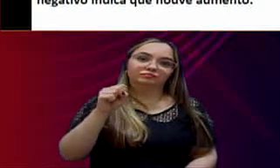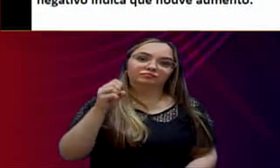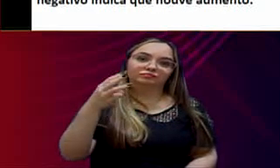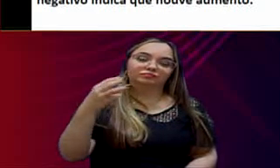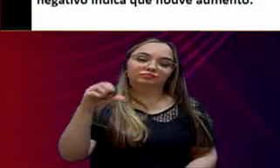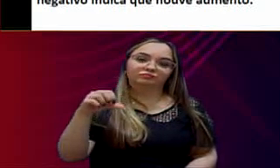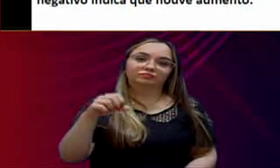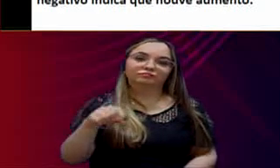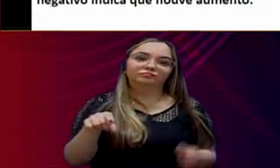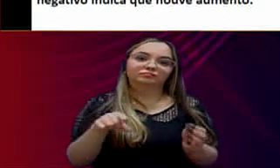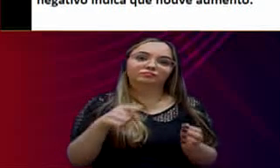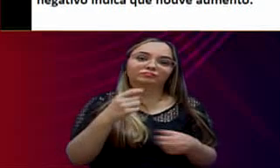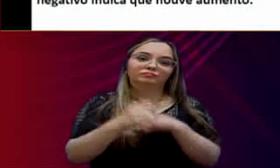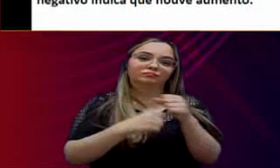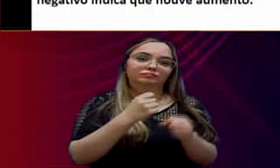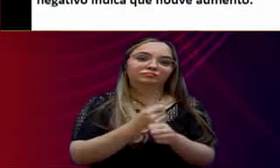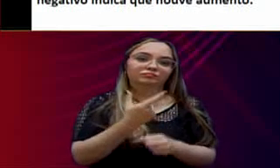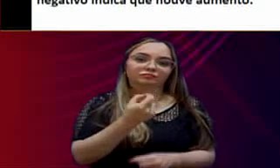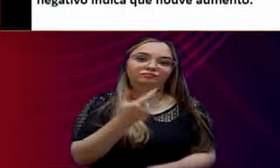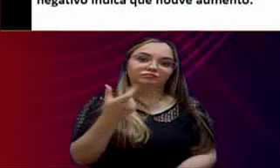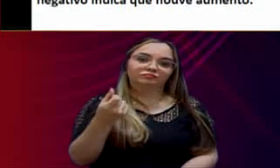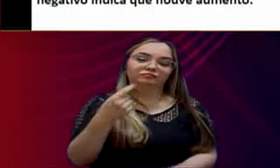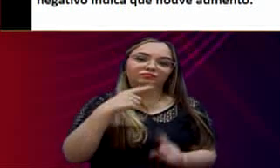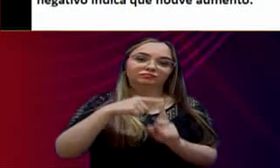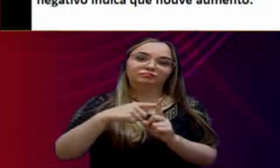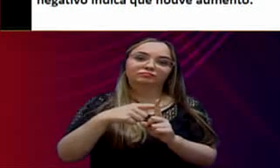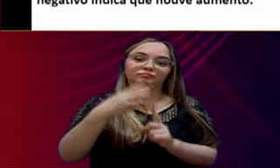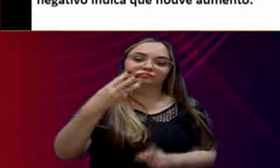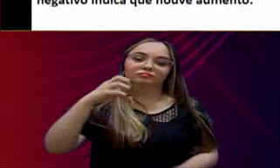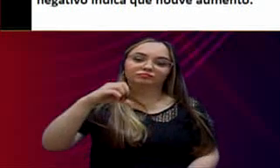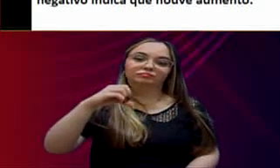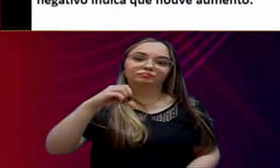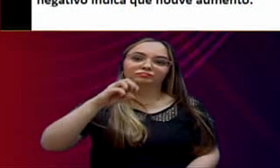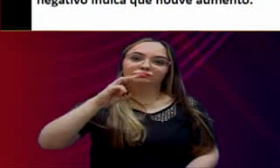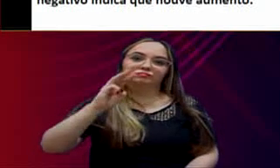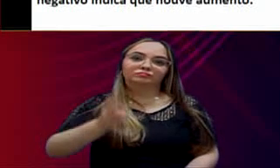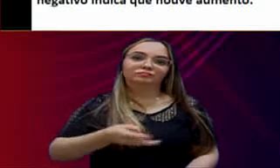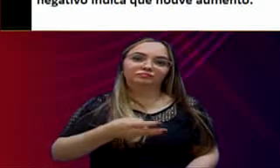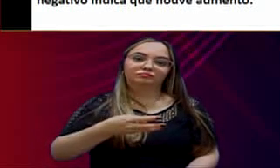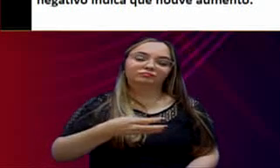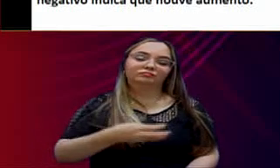e em 26 mais 39 milhões 892